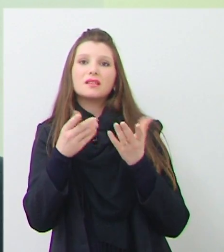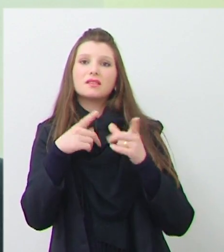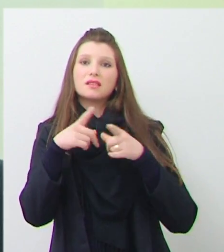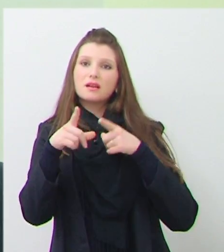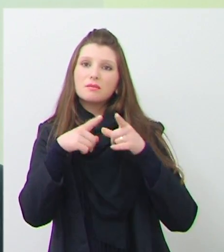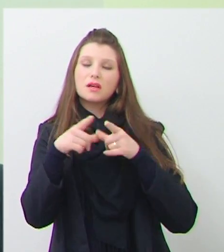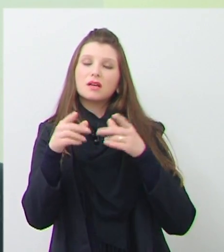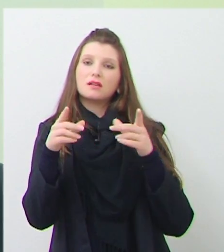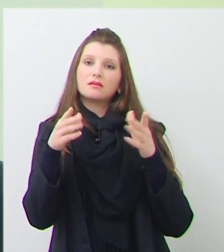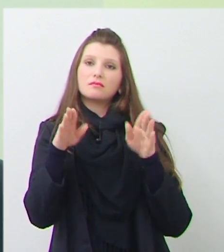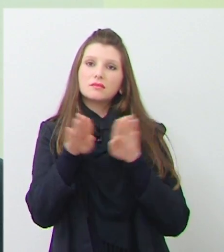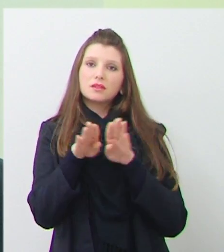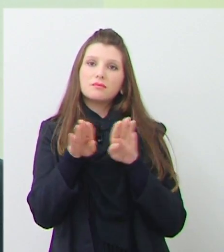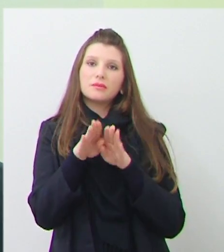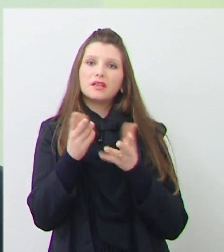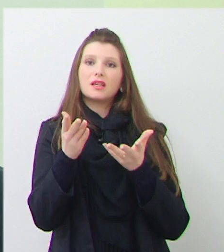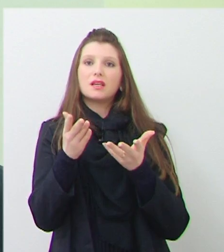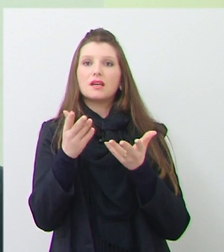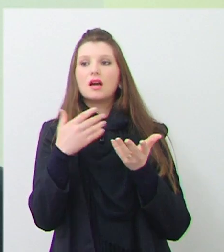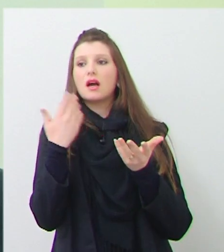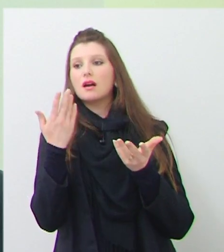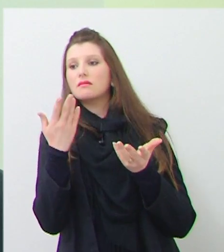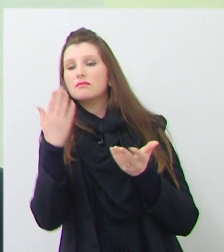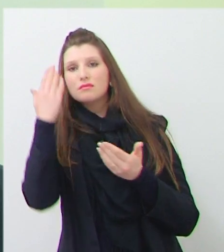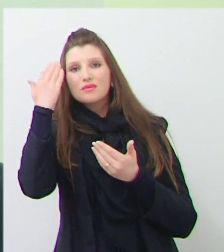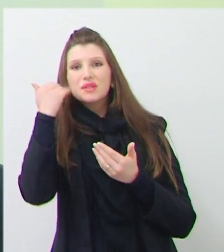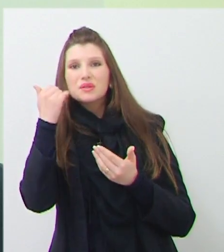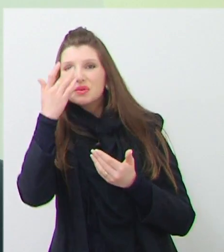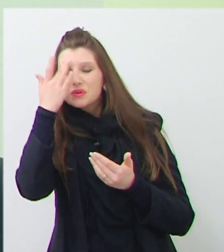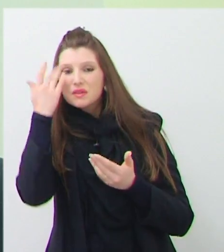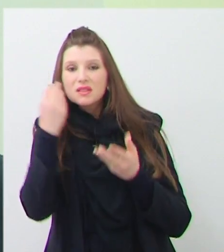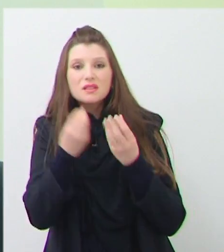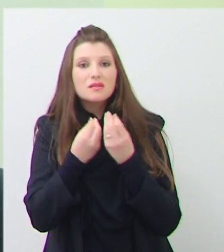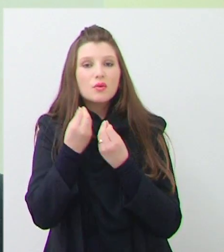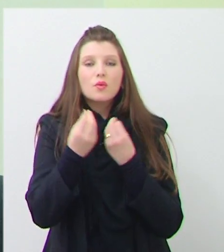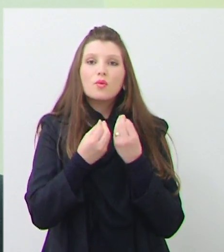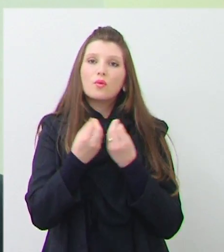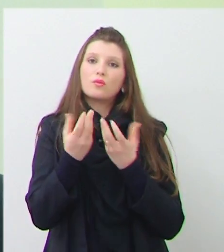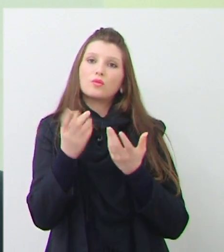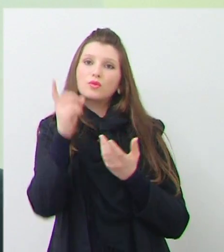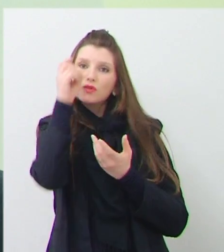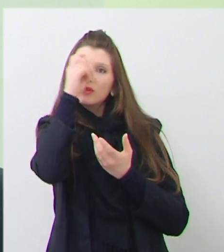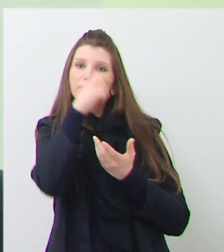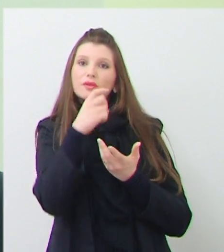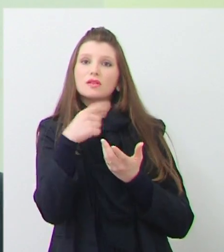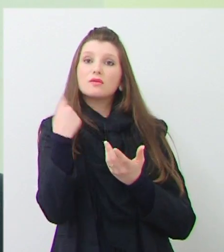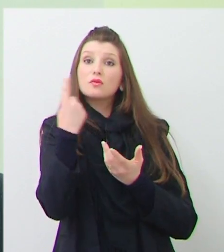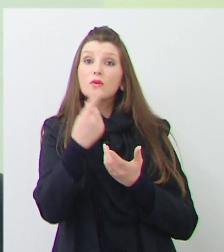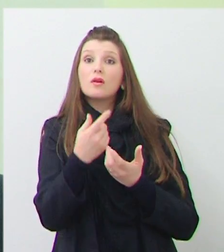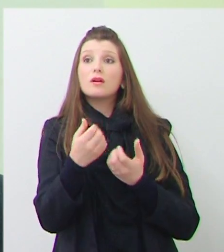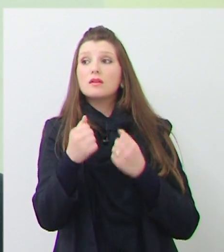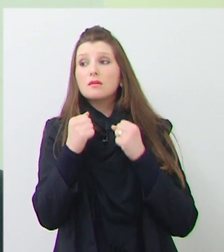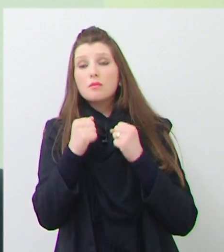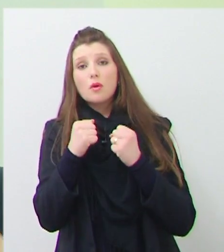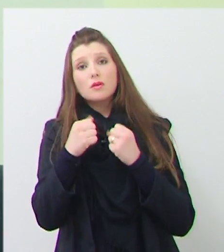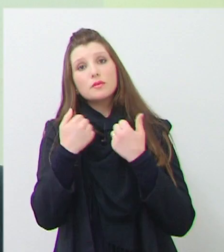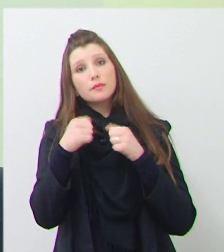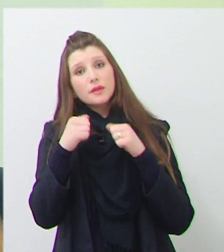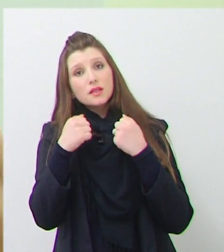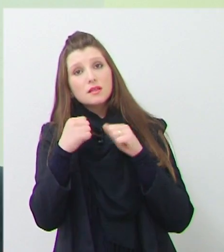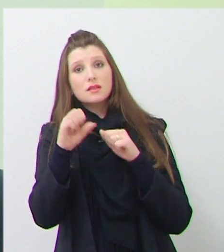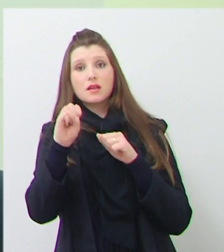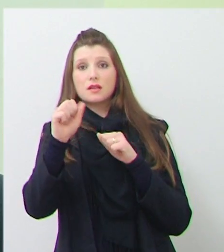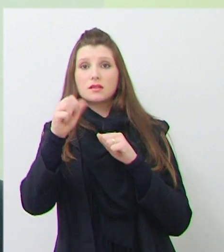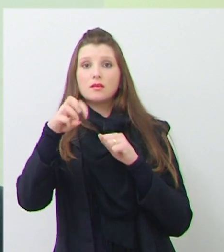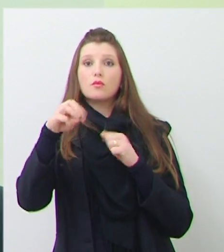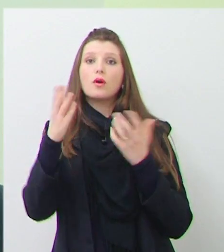pela nossa imprensa, isso traz para o cidadão uma insegurança e pode ser que qualquer um de nós necessite dos serviços do SAMU e aí vai ter que